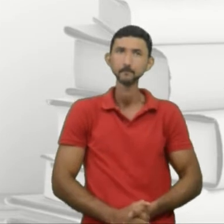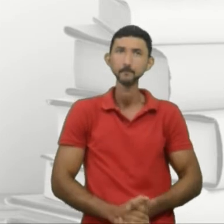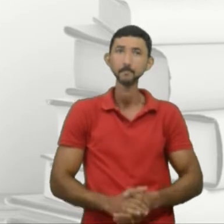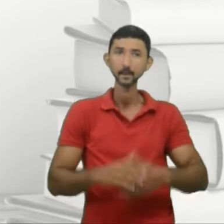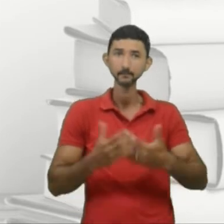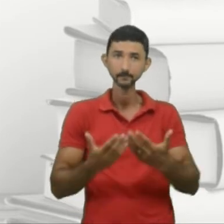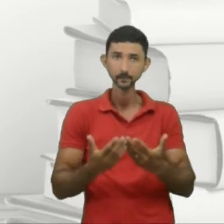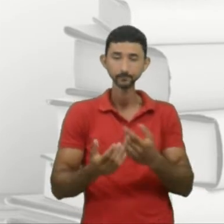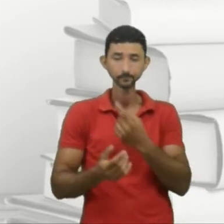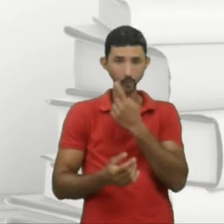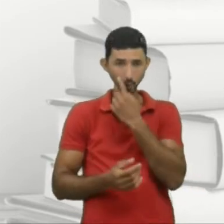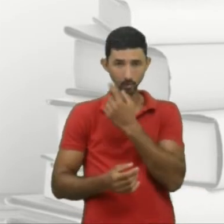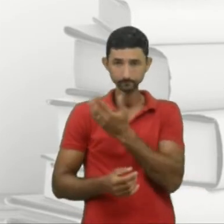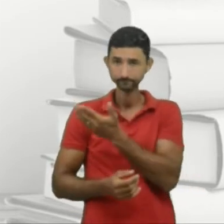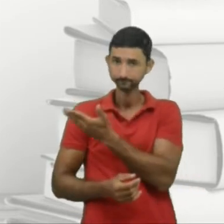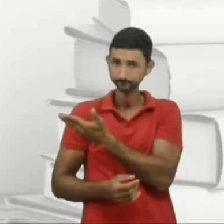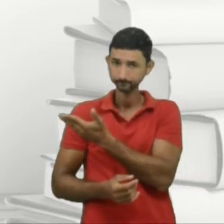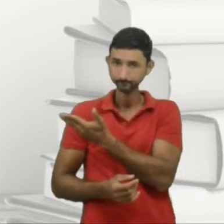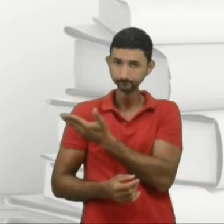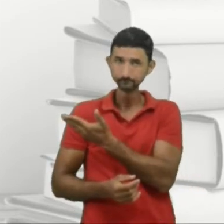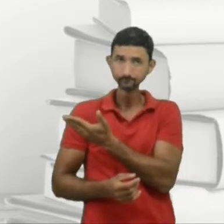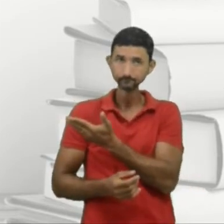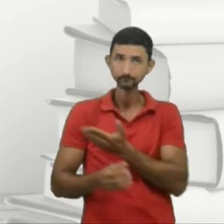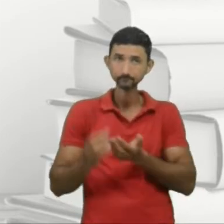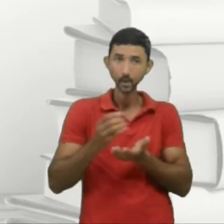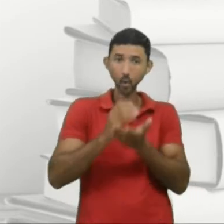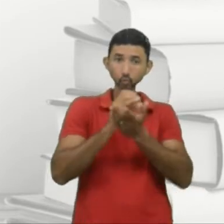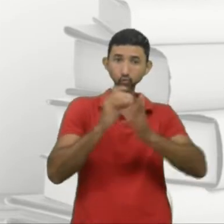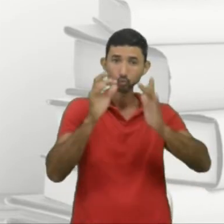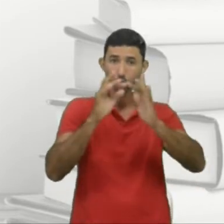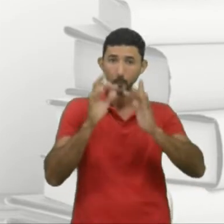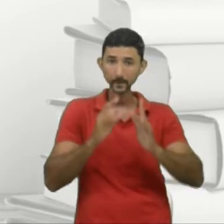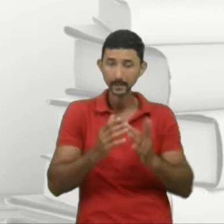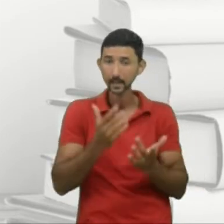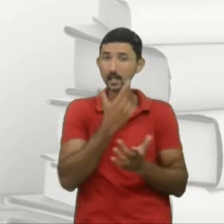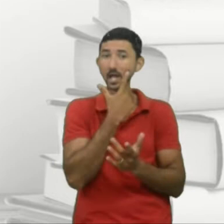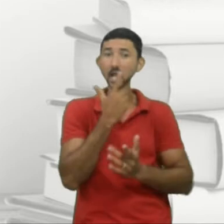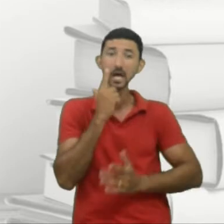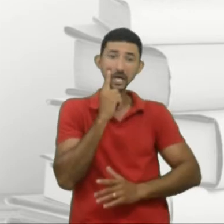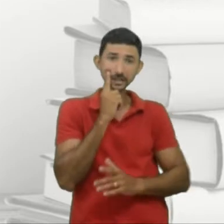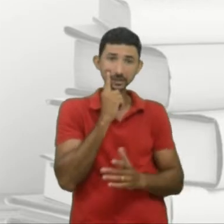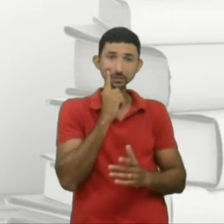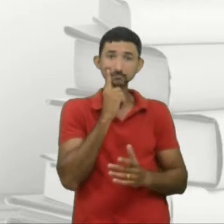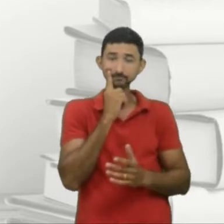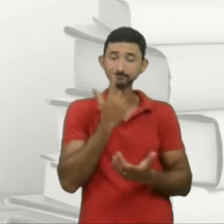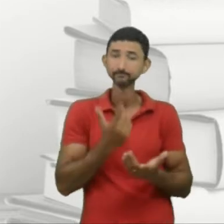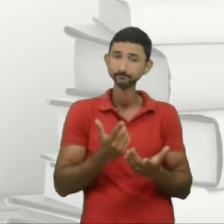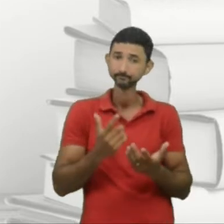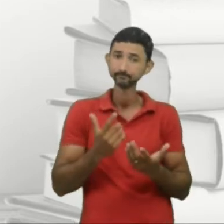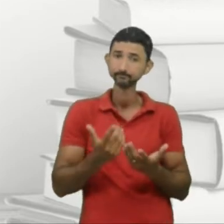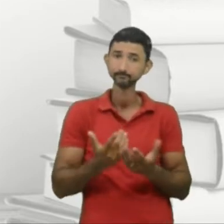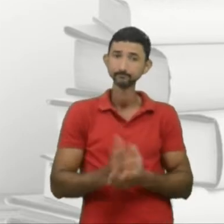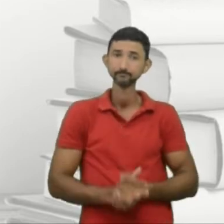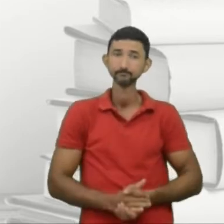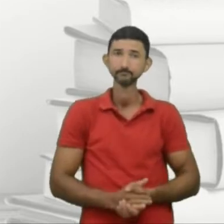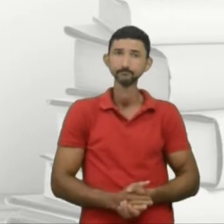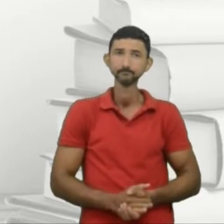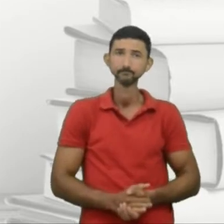Então, cada opção de suco pode ser combinada com cada opção de lanche natural,